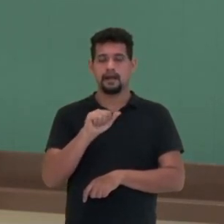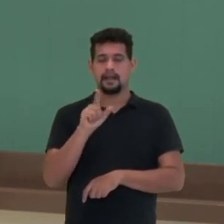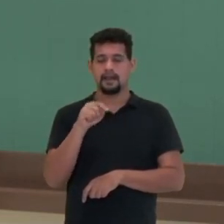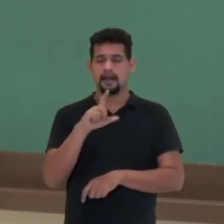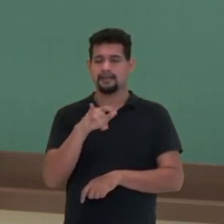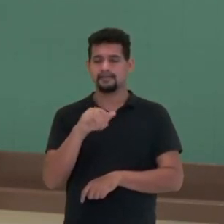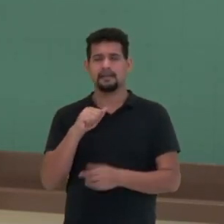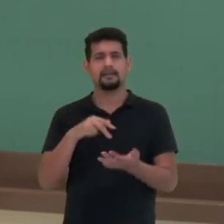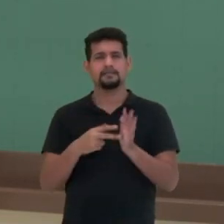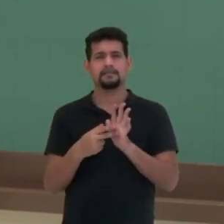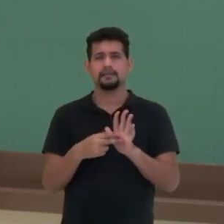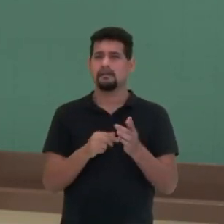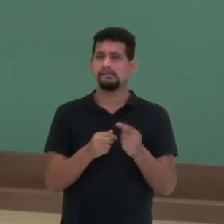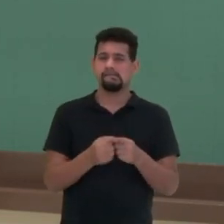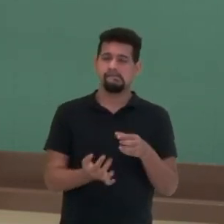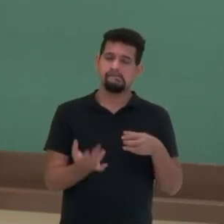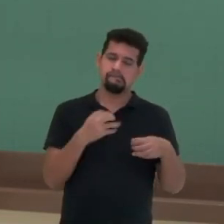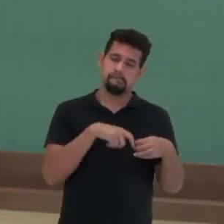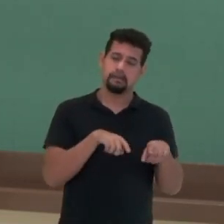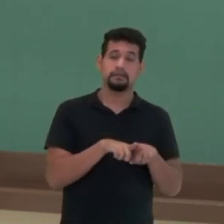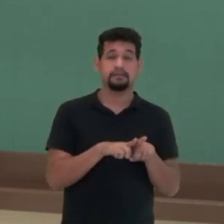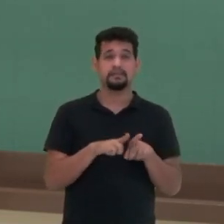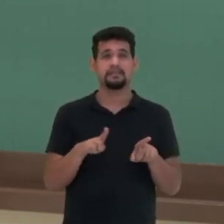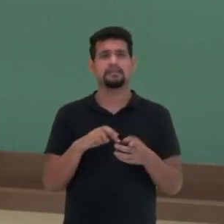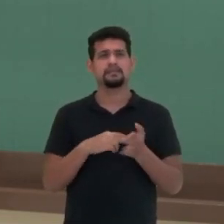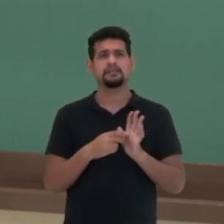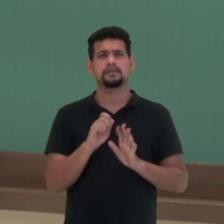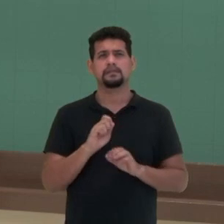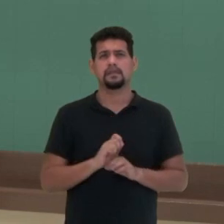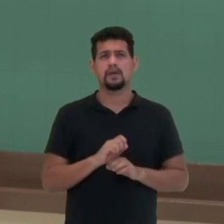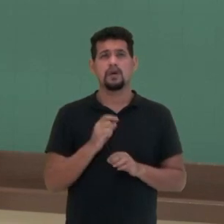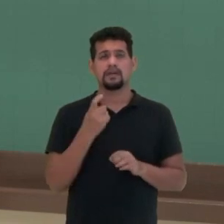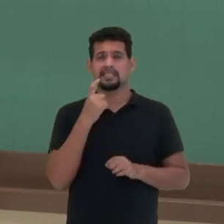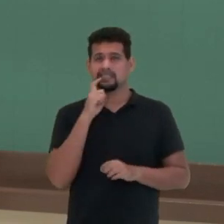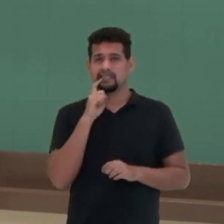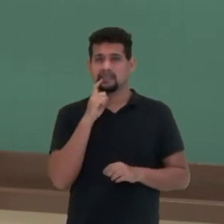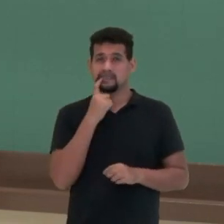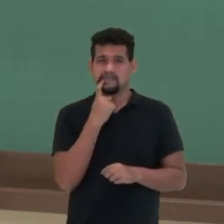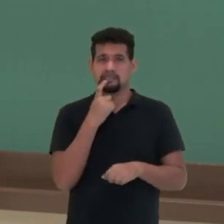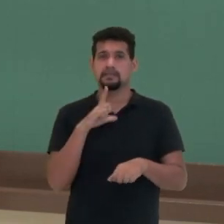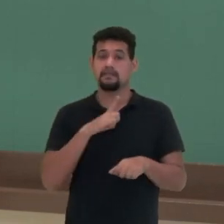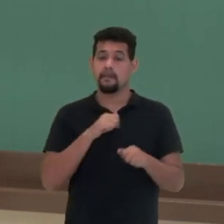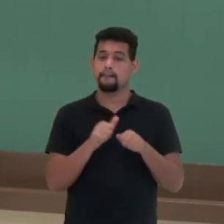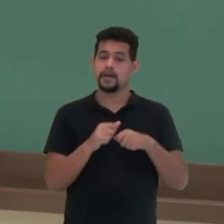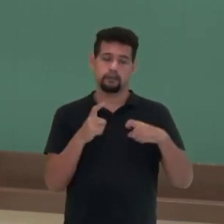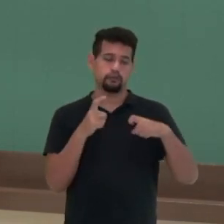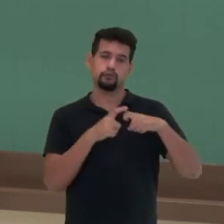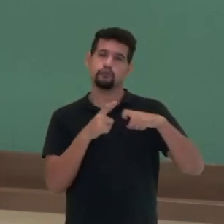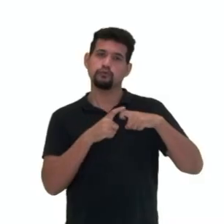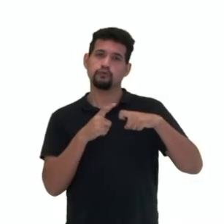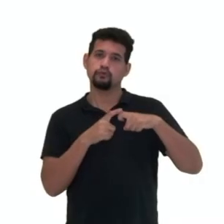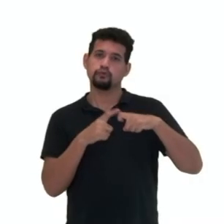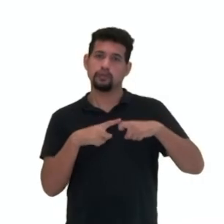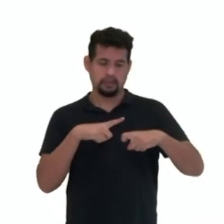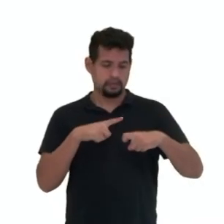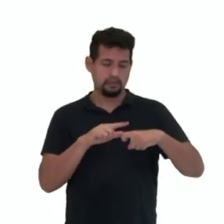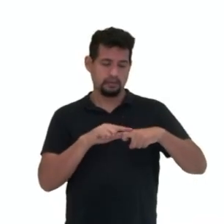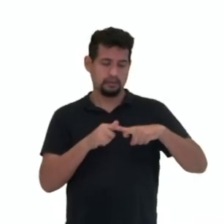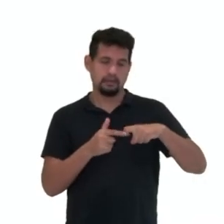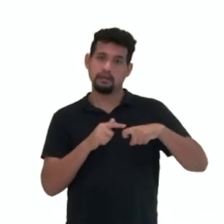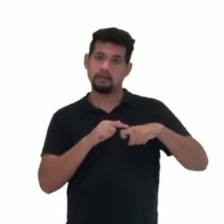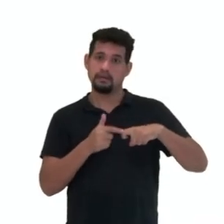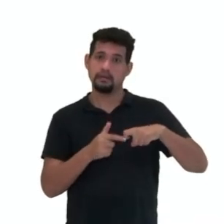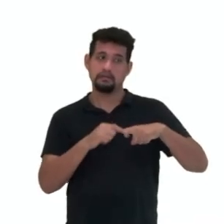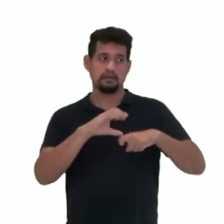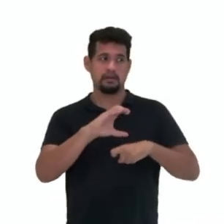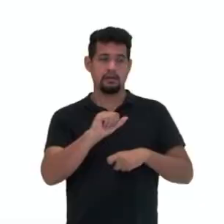na cartilagem da patela, que é esse osso que fica na frente do joelho, tem uma cartilagem aqui. Se